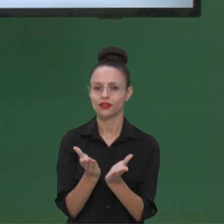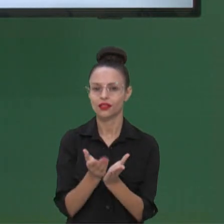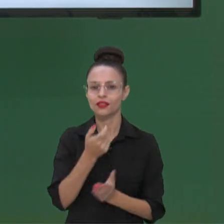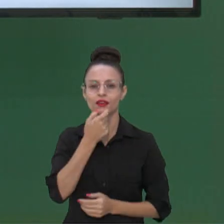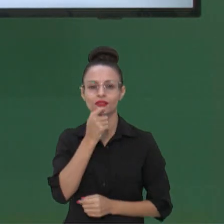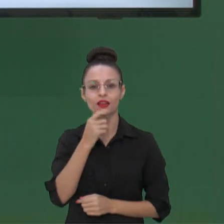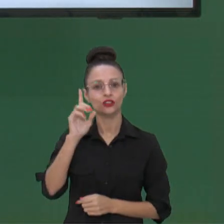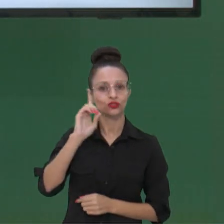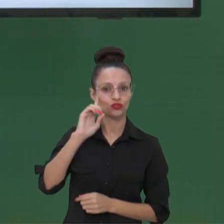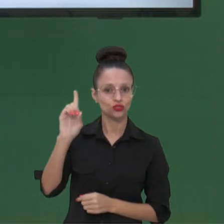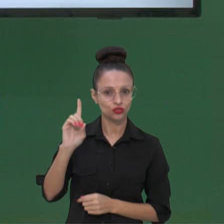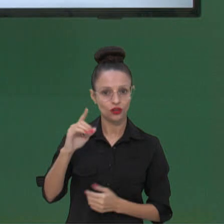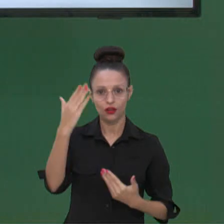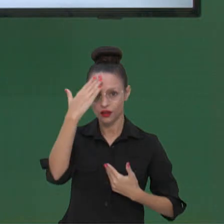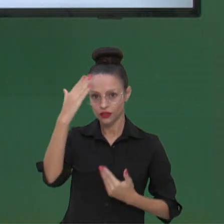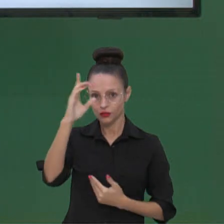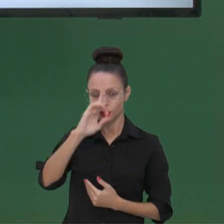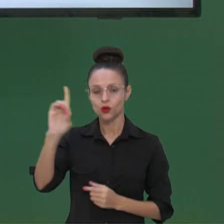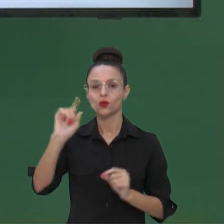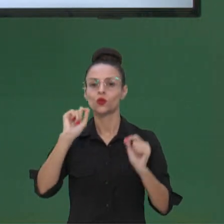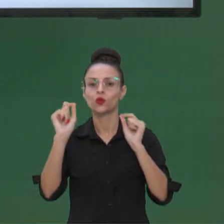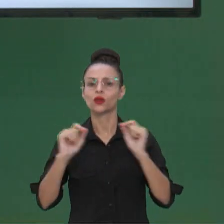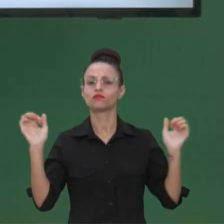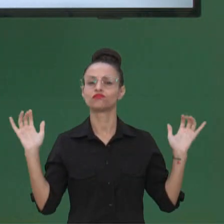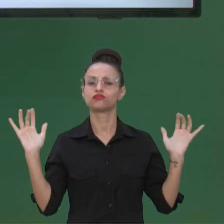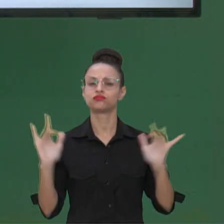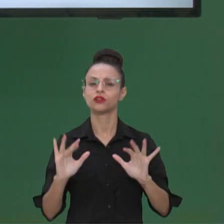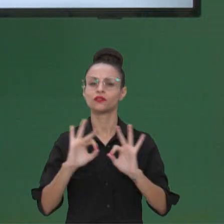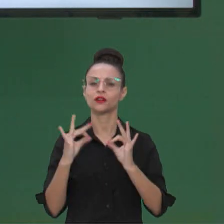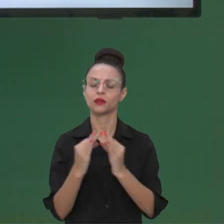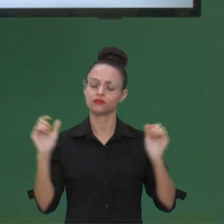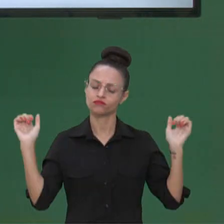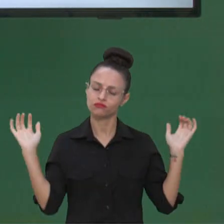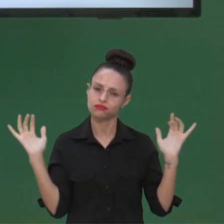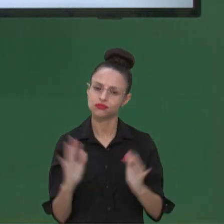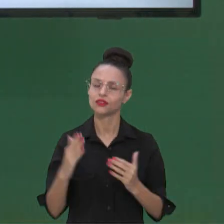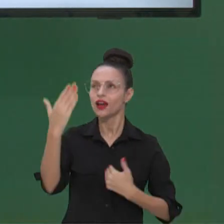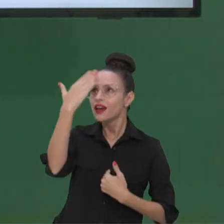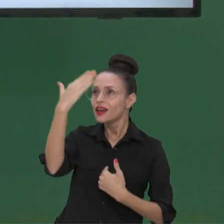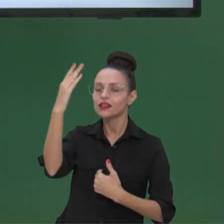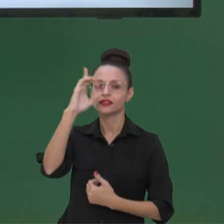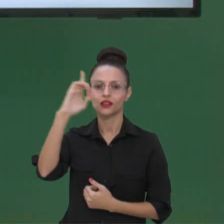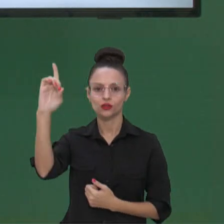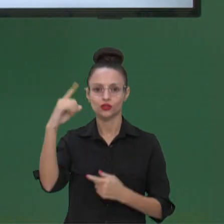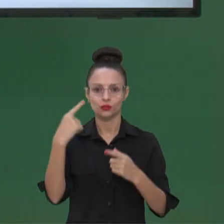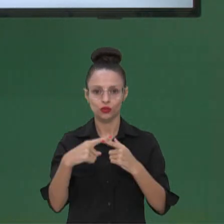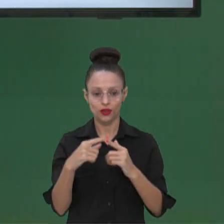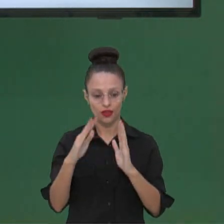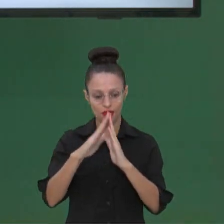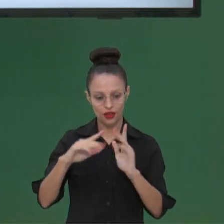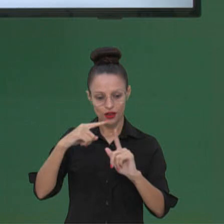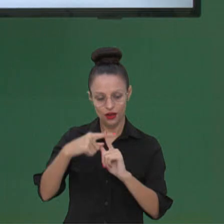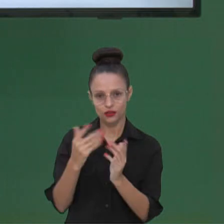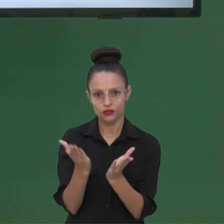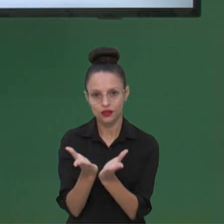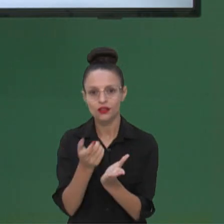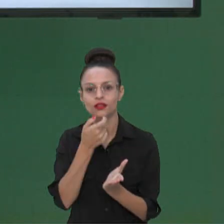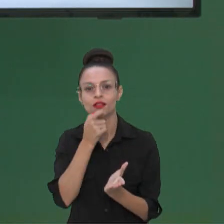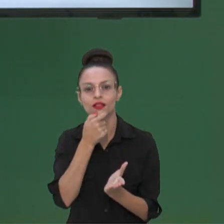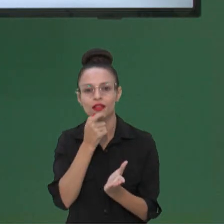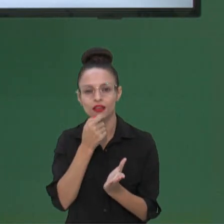de Graças, ou seja, reunir a família para agradecer a Deus. Quando a igreja anglicana foi criada lá pelo Henrique